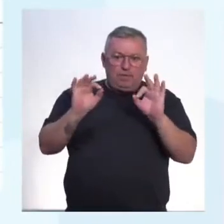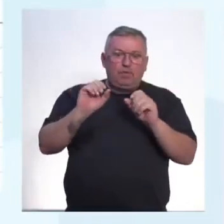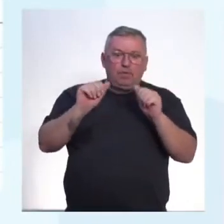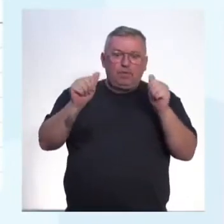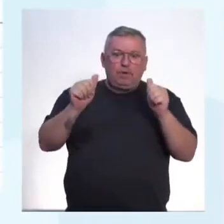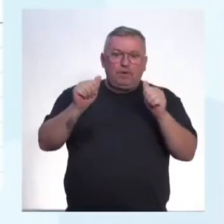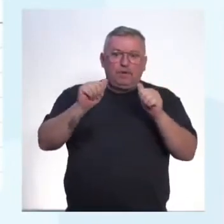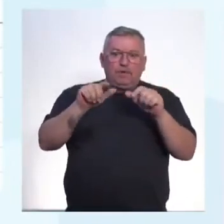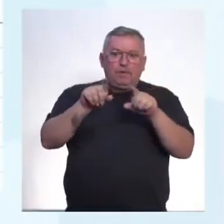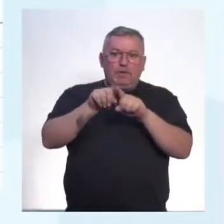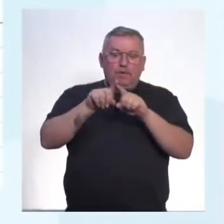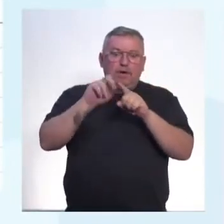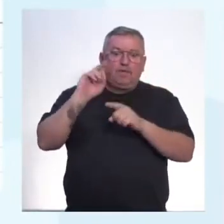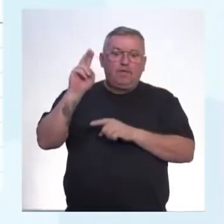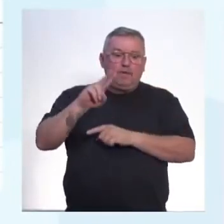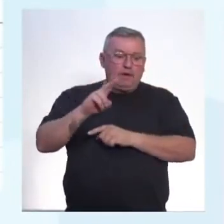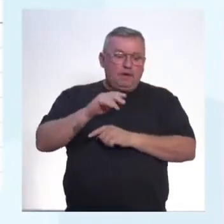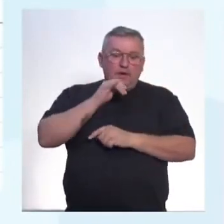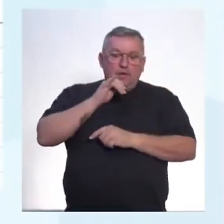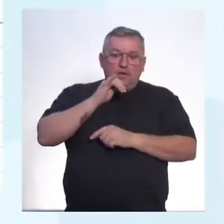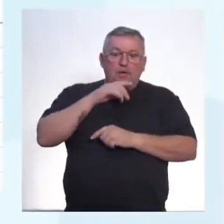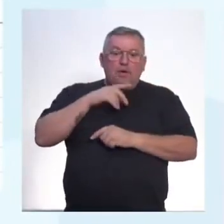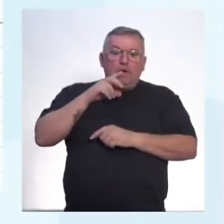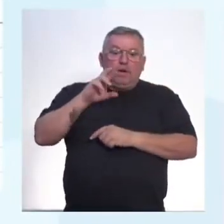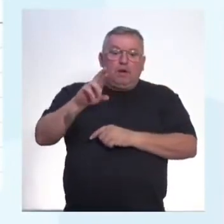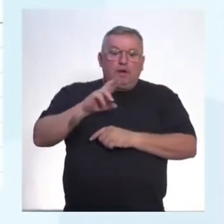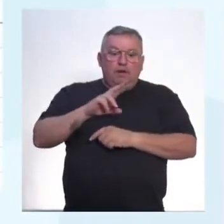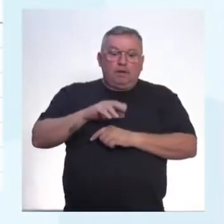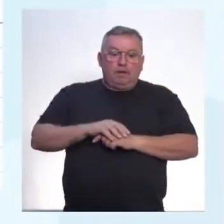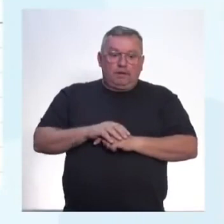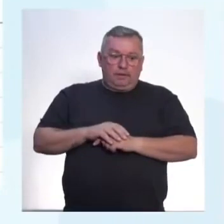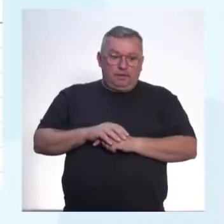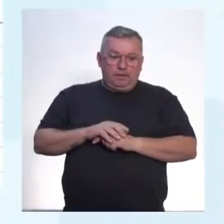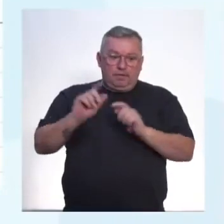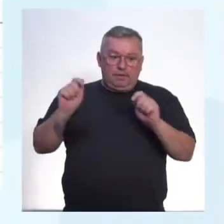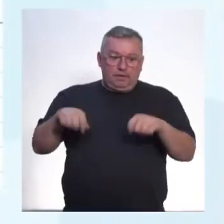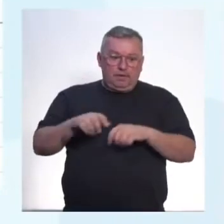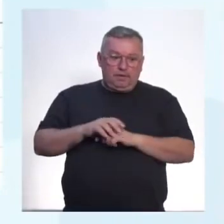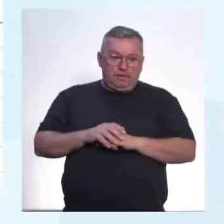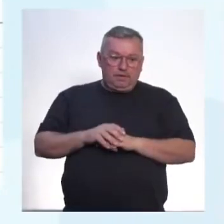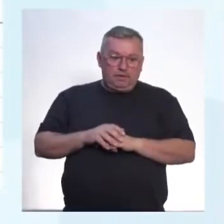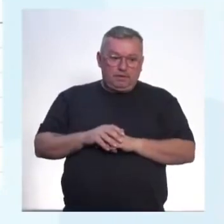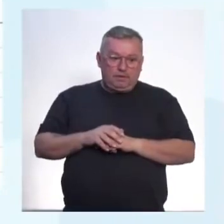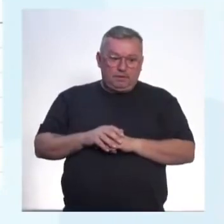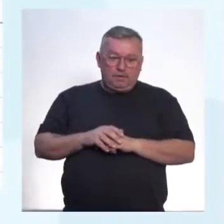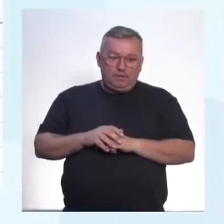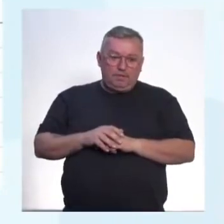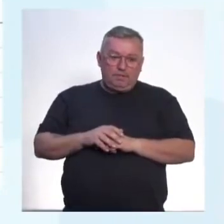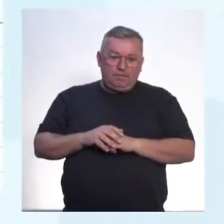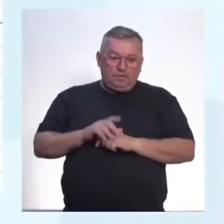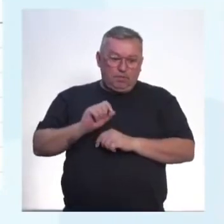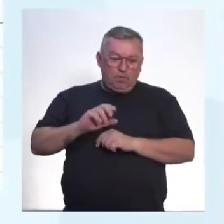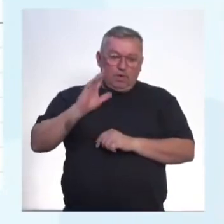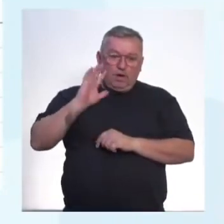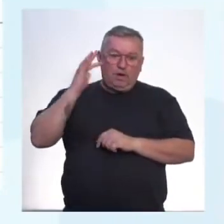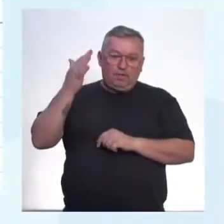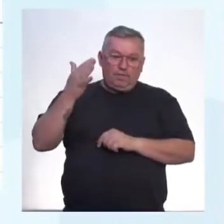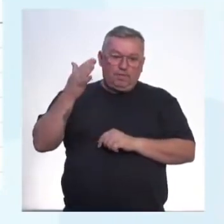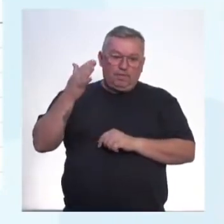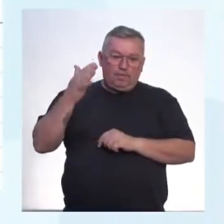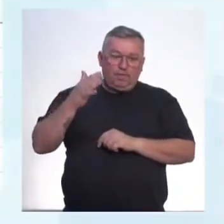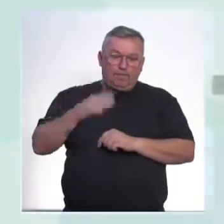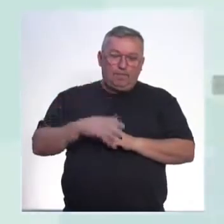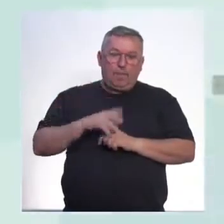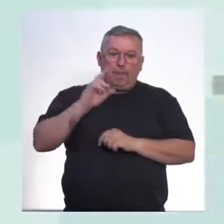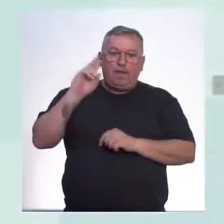bem? Vou mandar a resposta para ele, Jonas. Podemos? Bora. Tá, então vamos lá. Olha lá o que acontece. Está aqui aquela estrutura